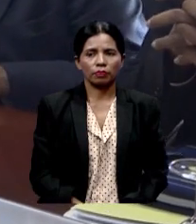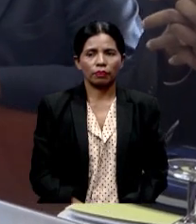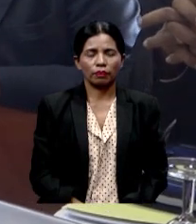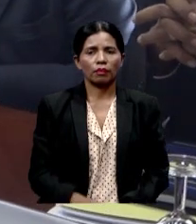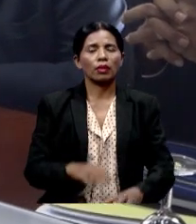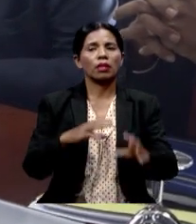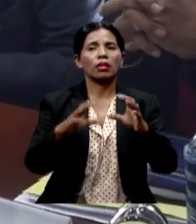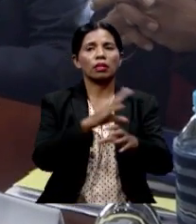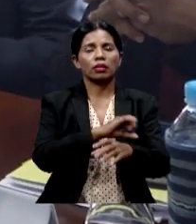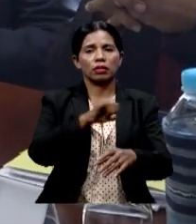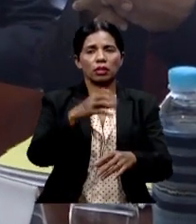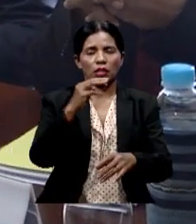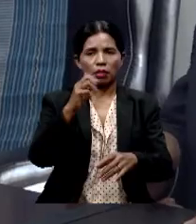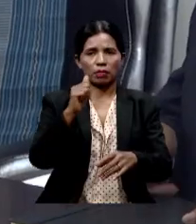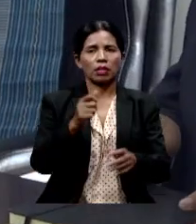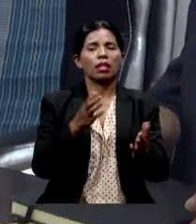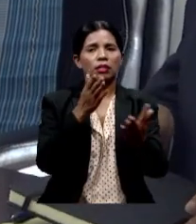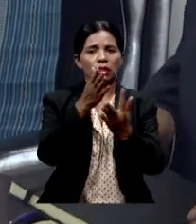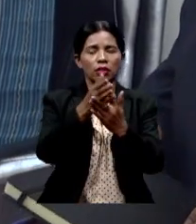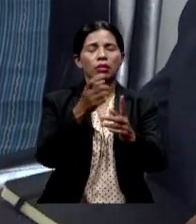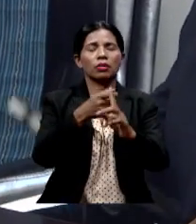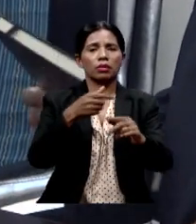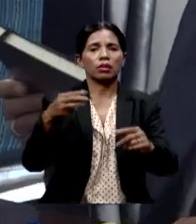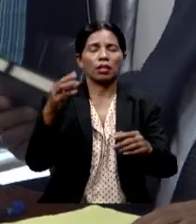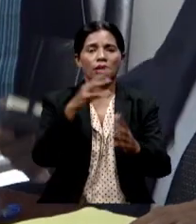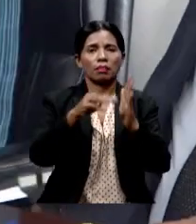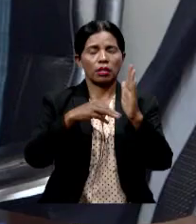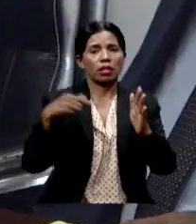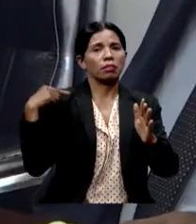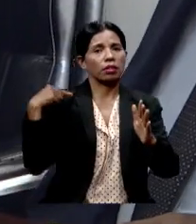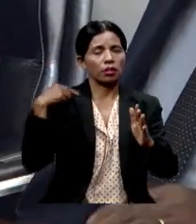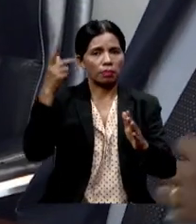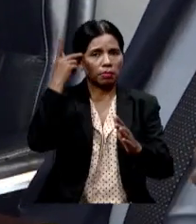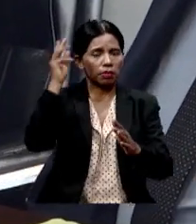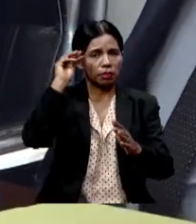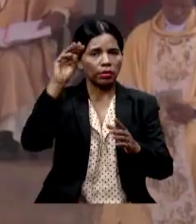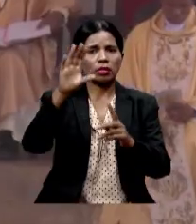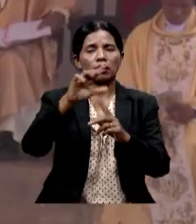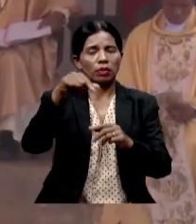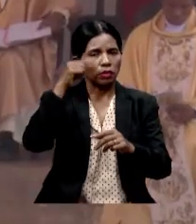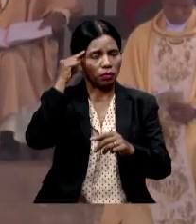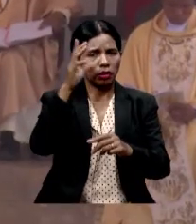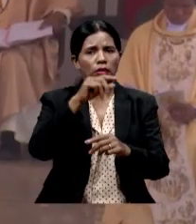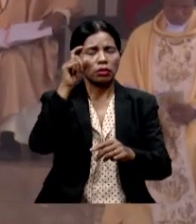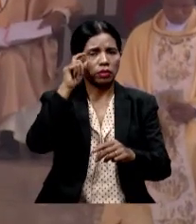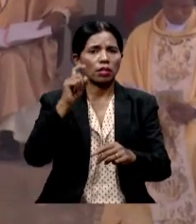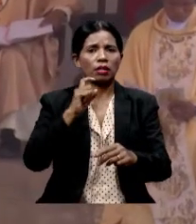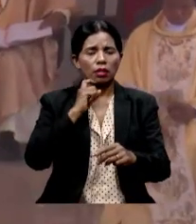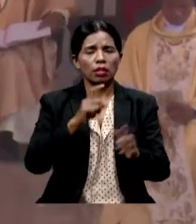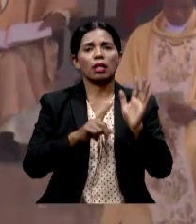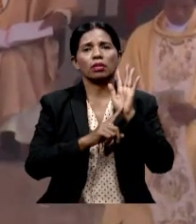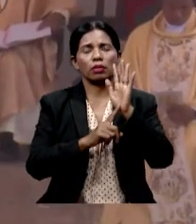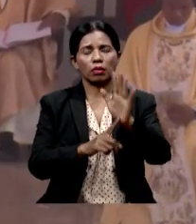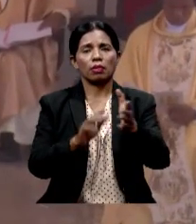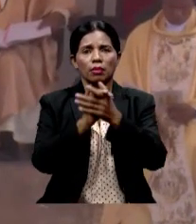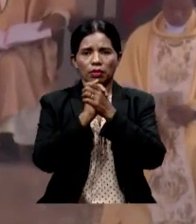Comunicado à imprensa na BGMN acessa o CIMEI de gabinete primeiro-ministro, chefe do governo Kairala Sanan Guzmão, ratou voto parabéns